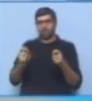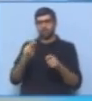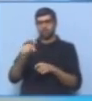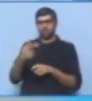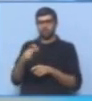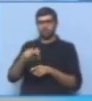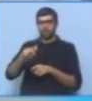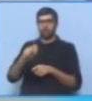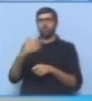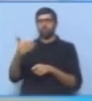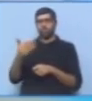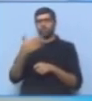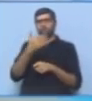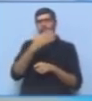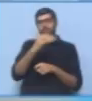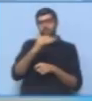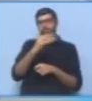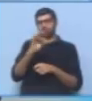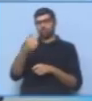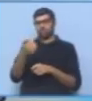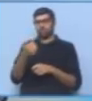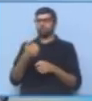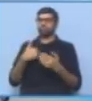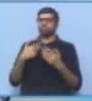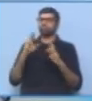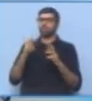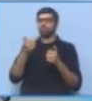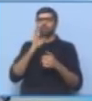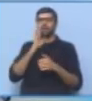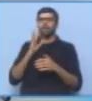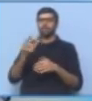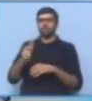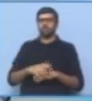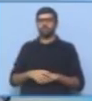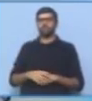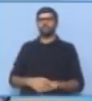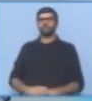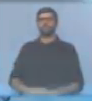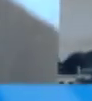Antena 1, pelas 22h45. Votos de boa tarde. Até amanhã, se Deus quiser.